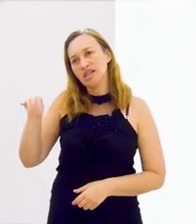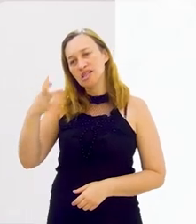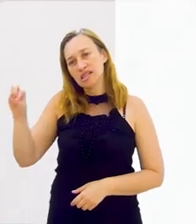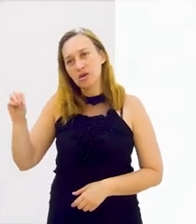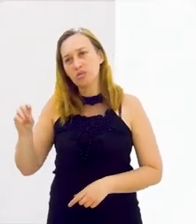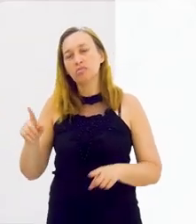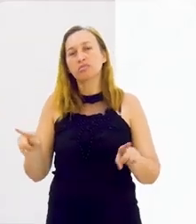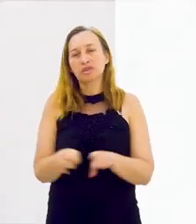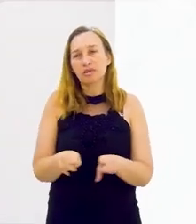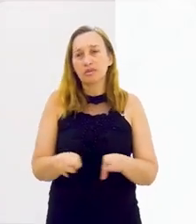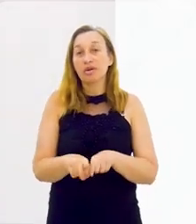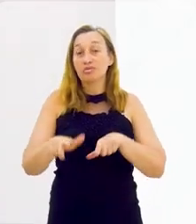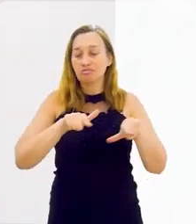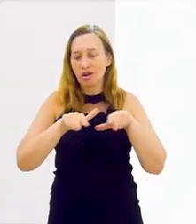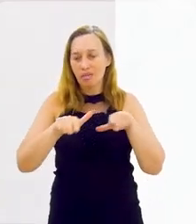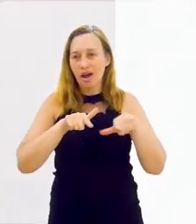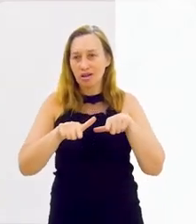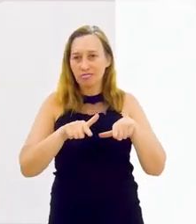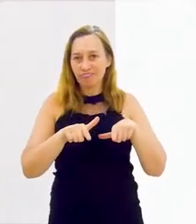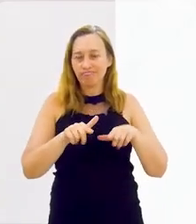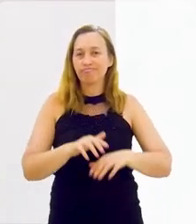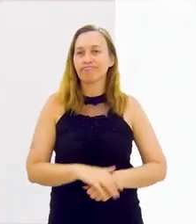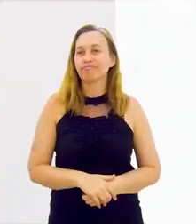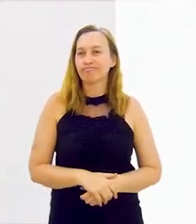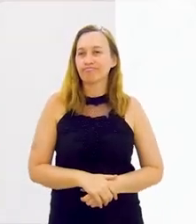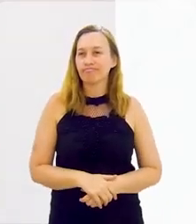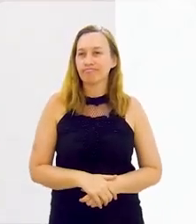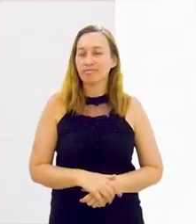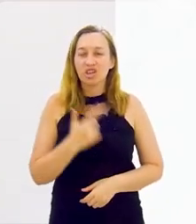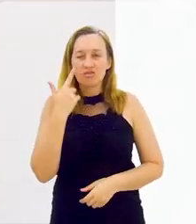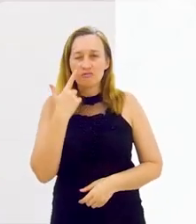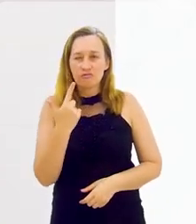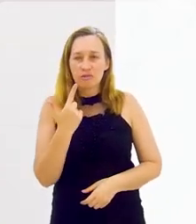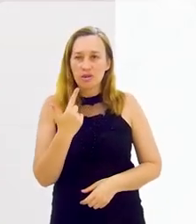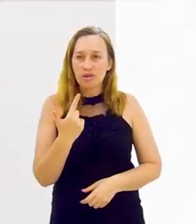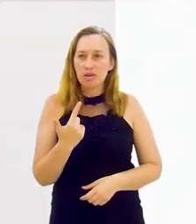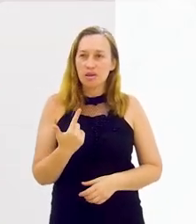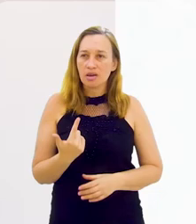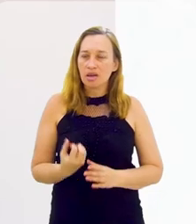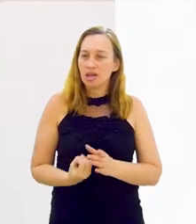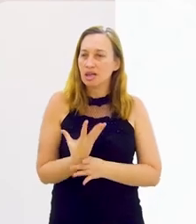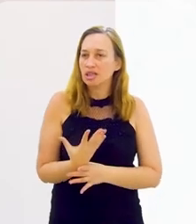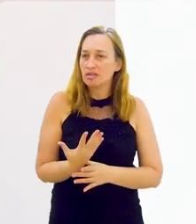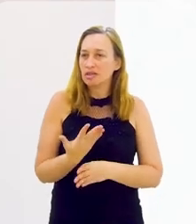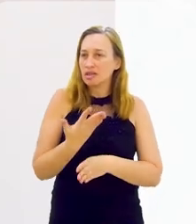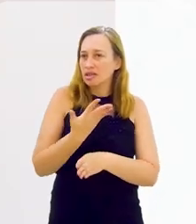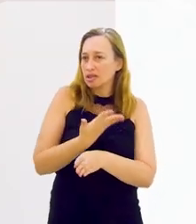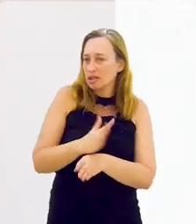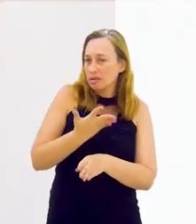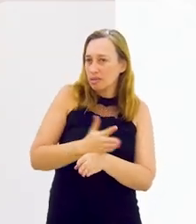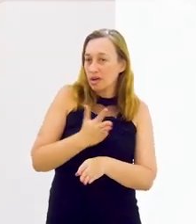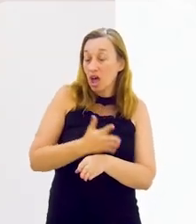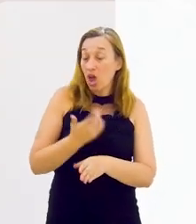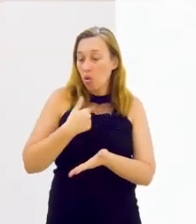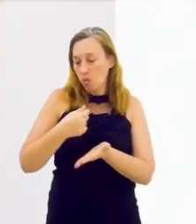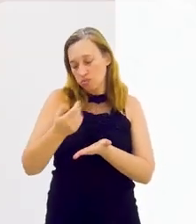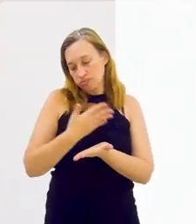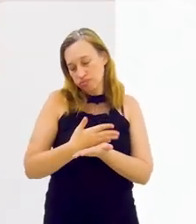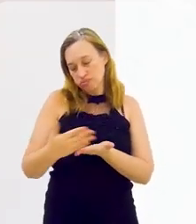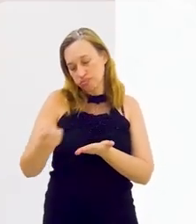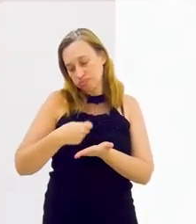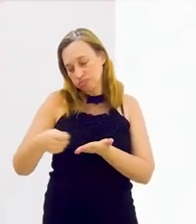vocação, mas tem um trabalho. Você falou de onde vem a criatividade? Vem da prática. Eu